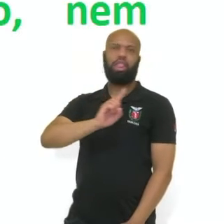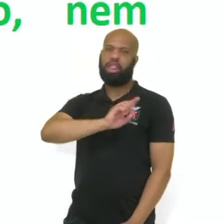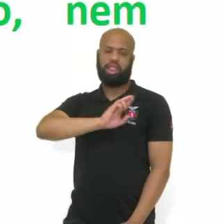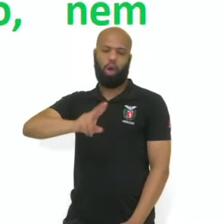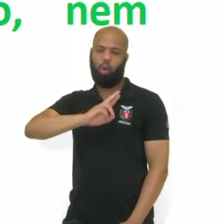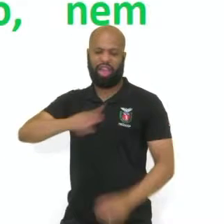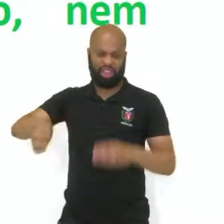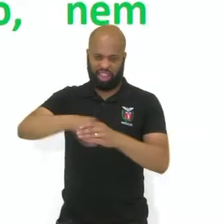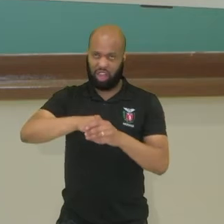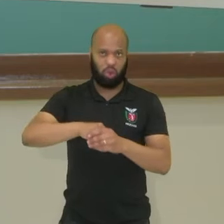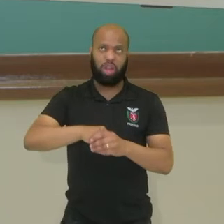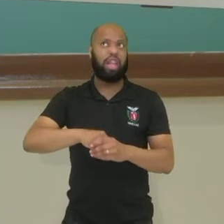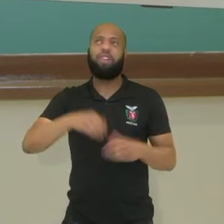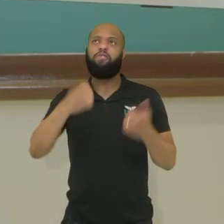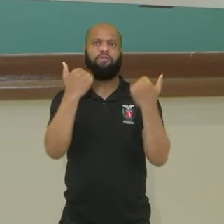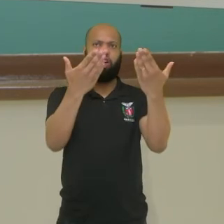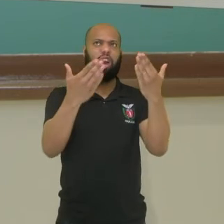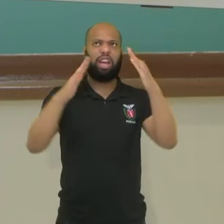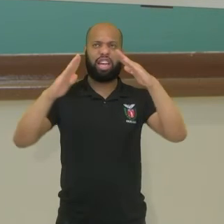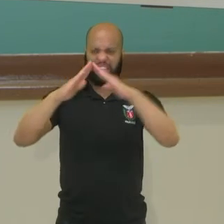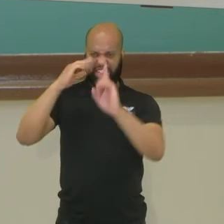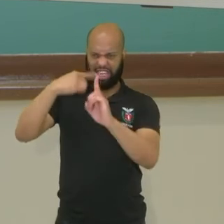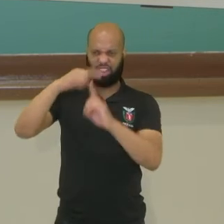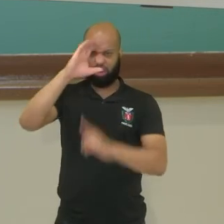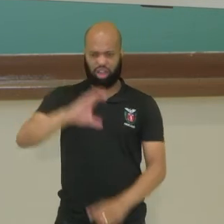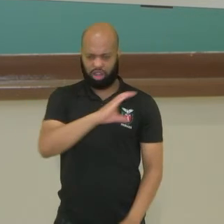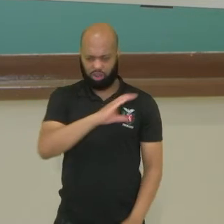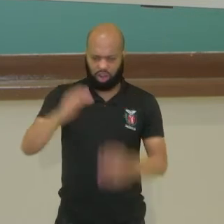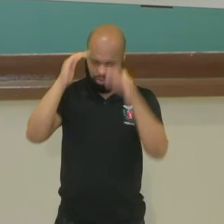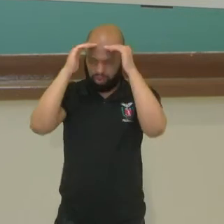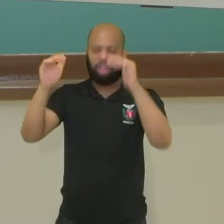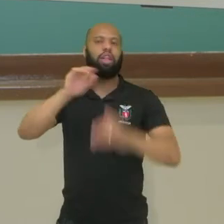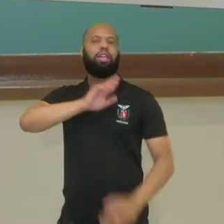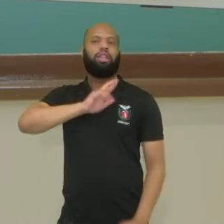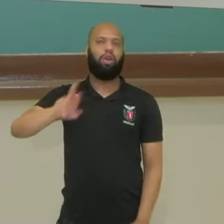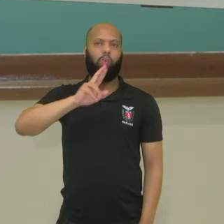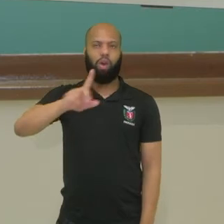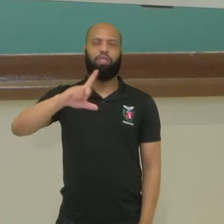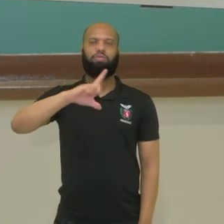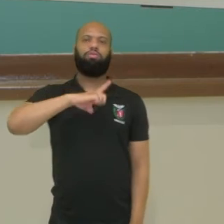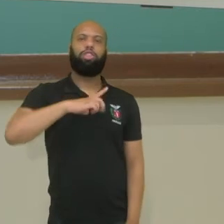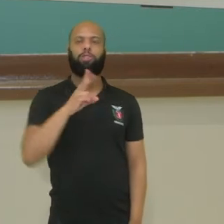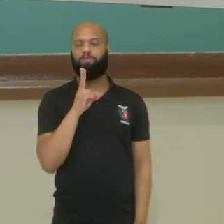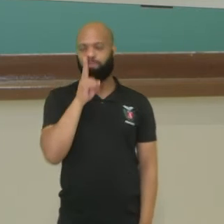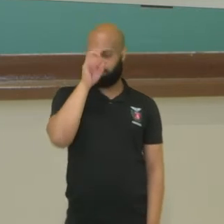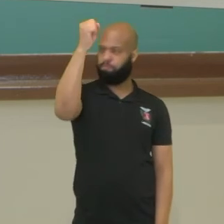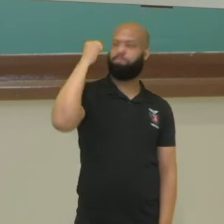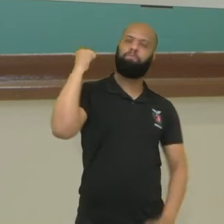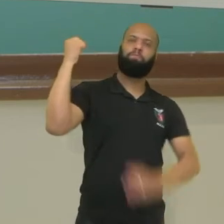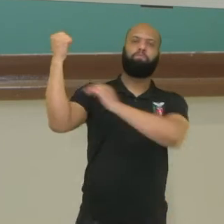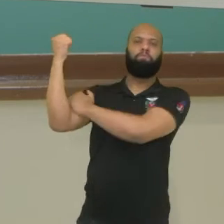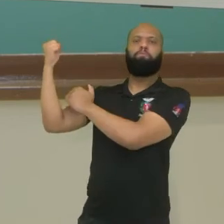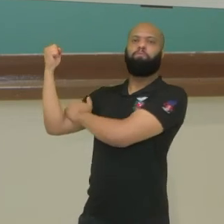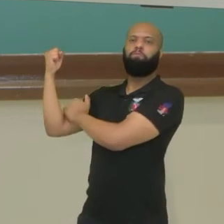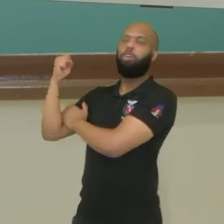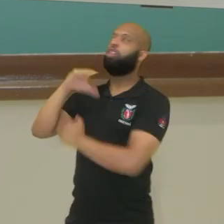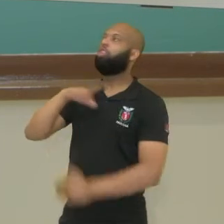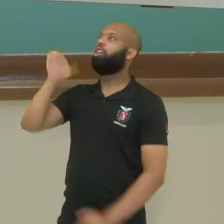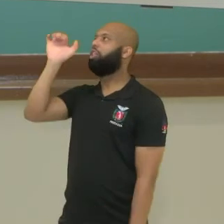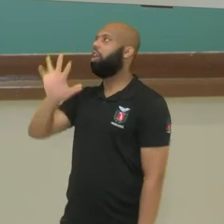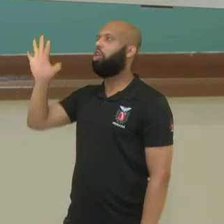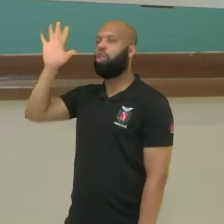nem externo, nem da Igreja Católica, nem de outros poderes reais que existiam na Europa. E aqui